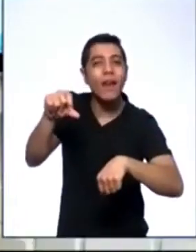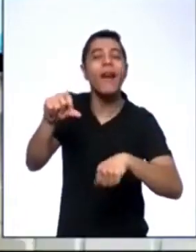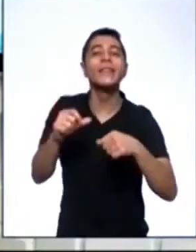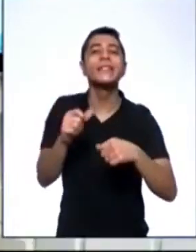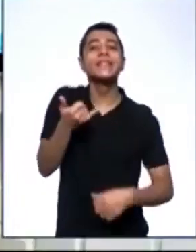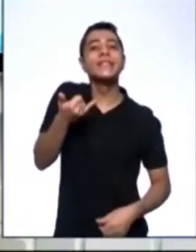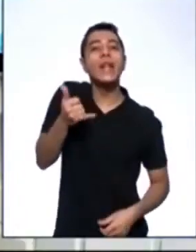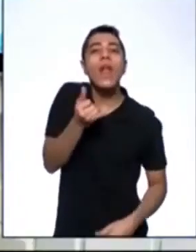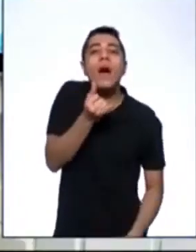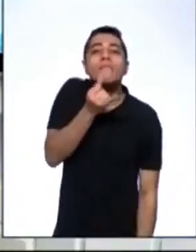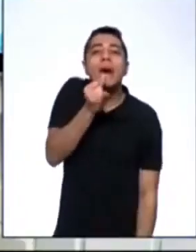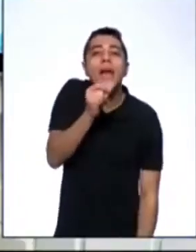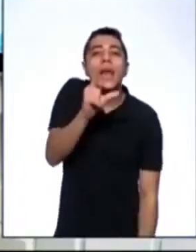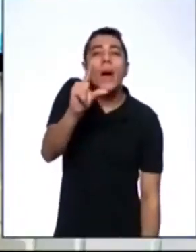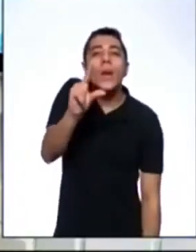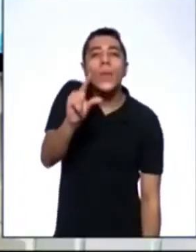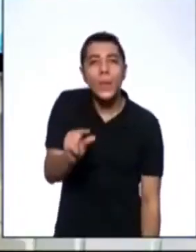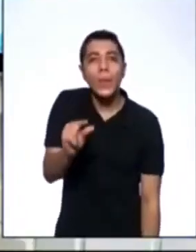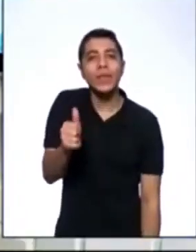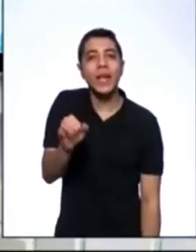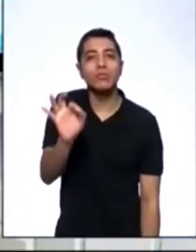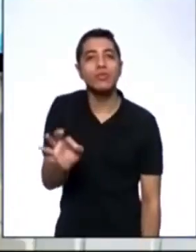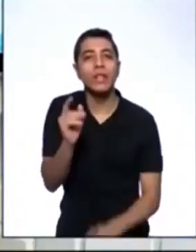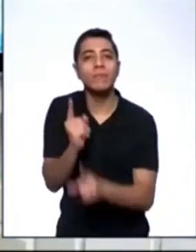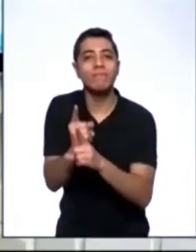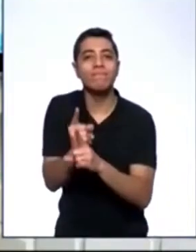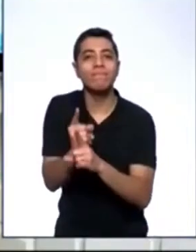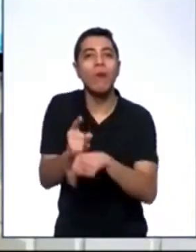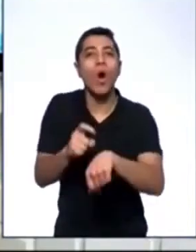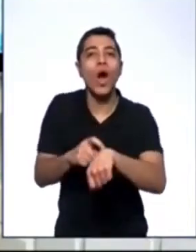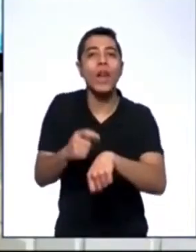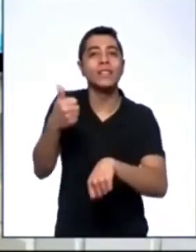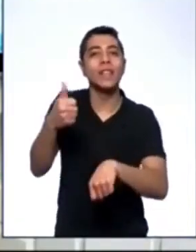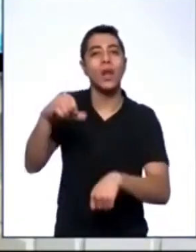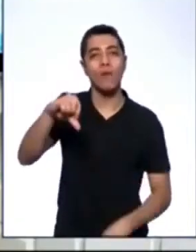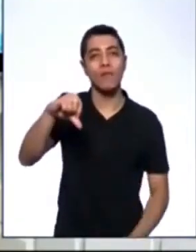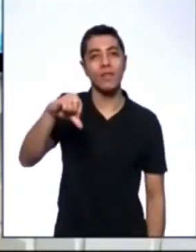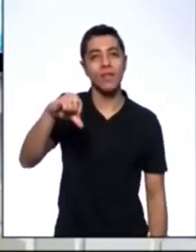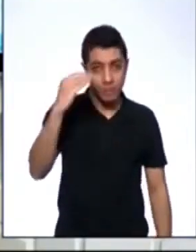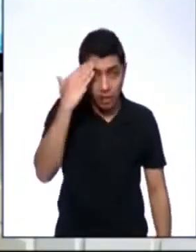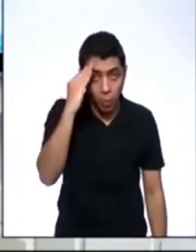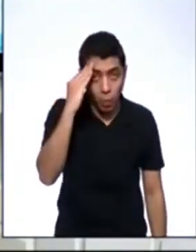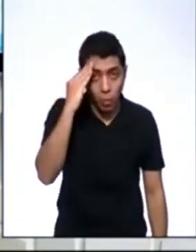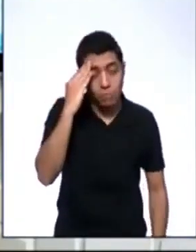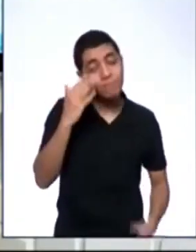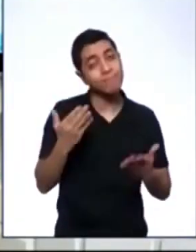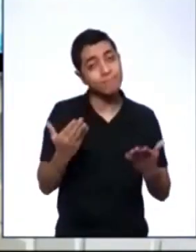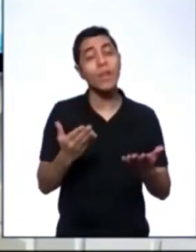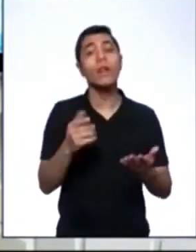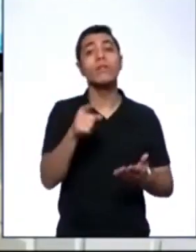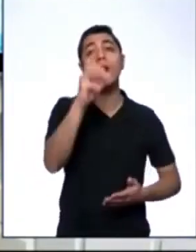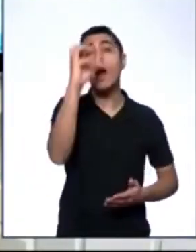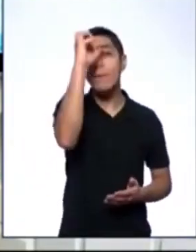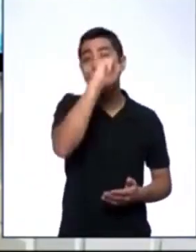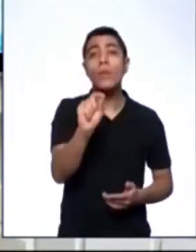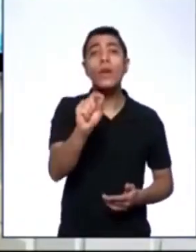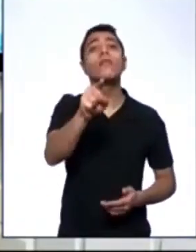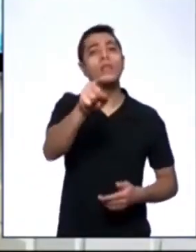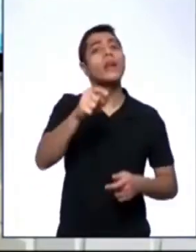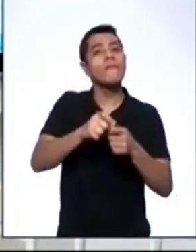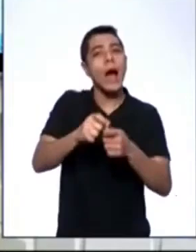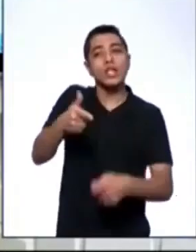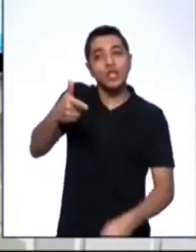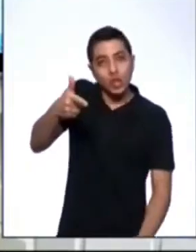que que você já tá aqui ó aprendendo comigo a repetição leva à perfeição a gente introduza com cento